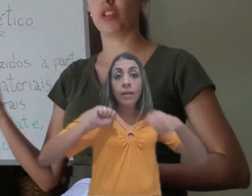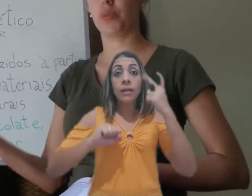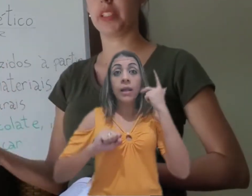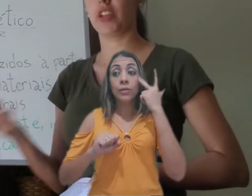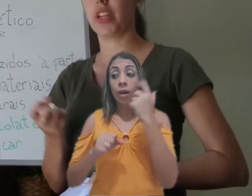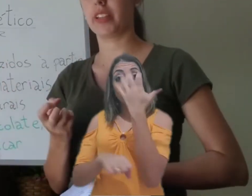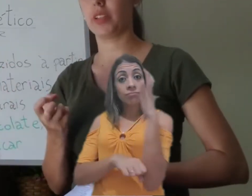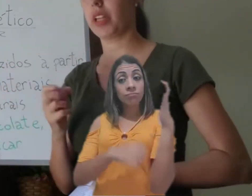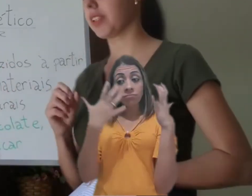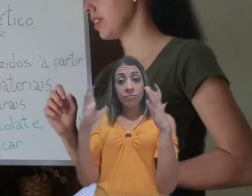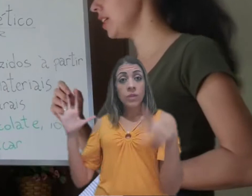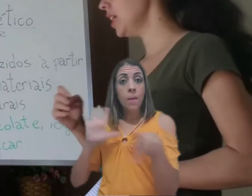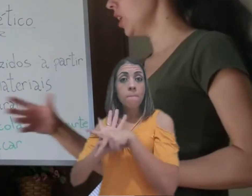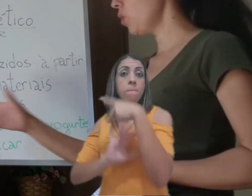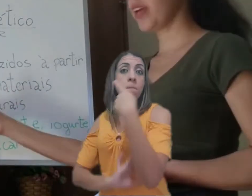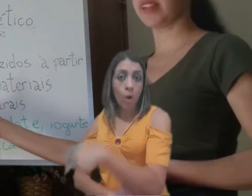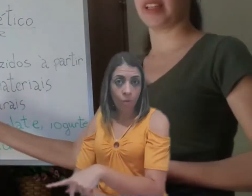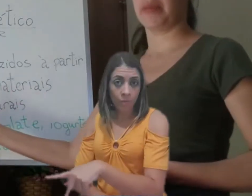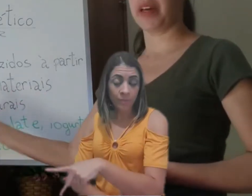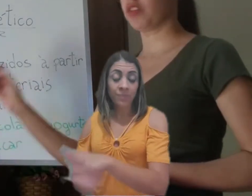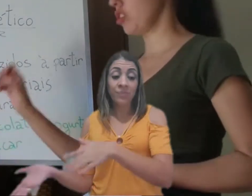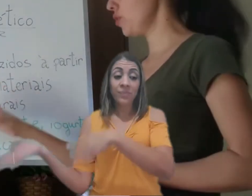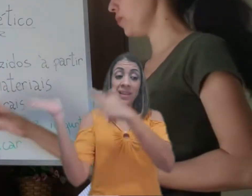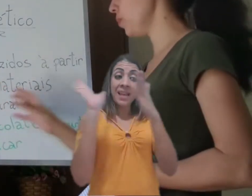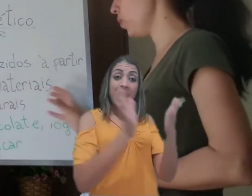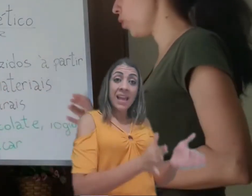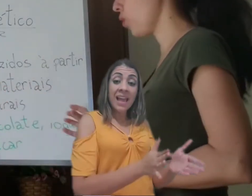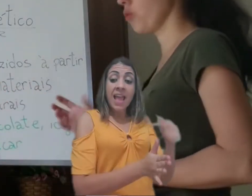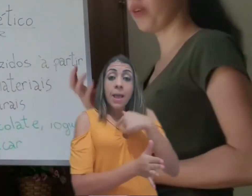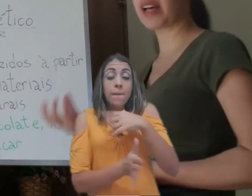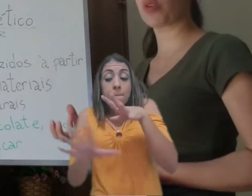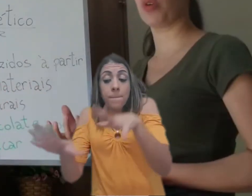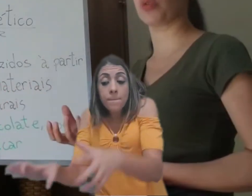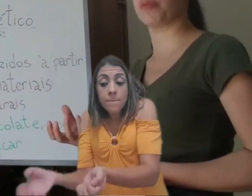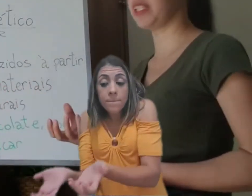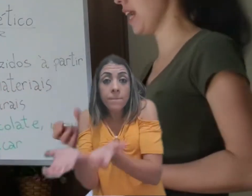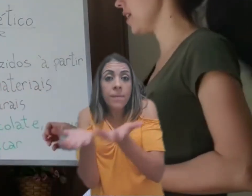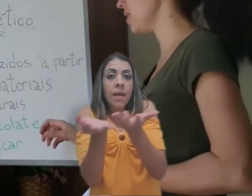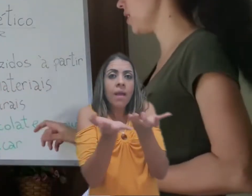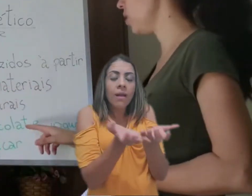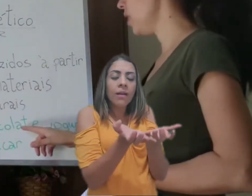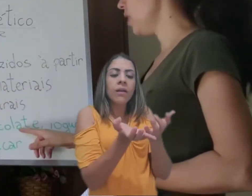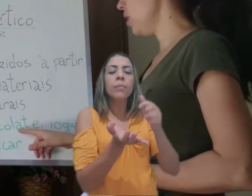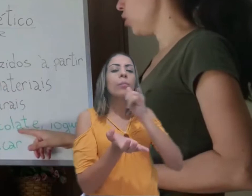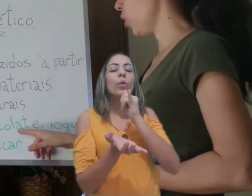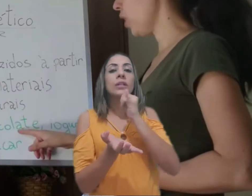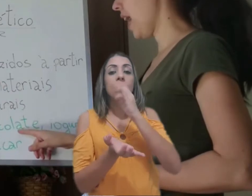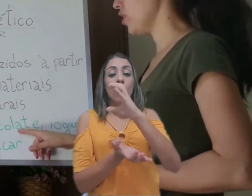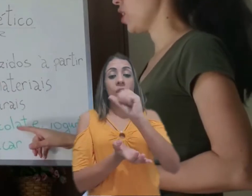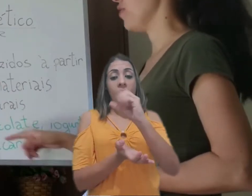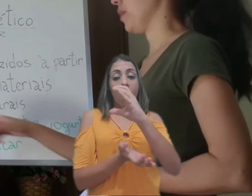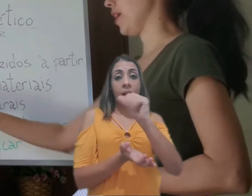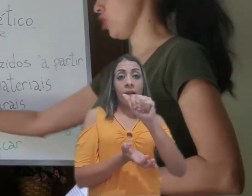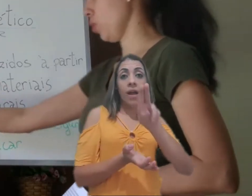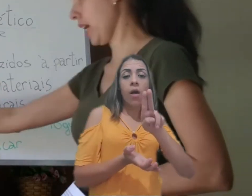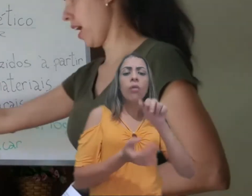tá? Que a gente obtém direto na natureza. Com esses elementos, a gente faz outros materiais. Então, chocolate,